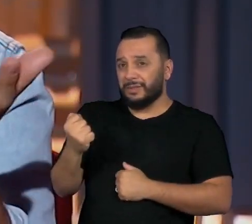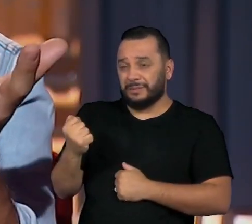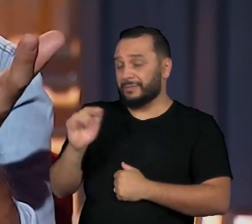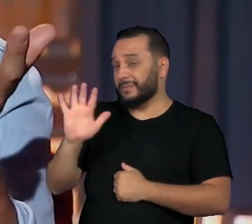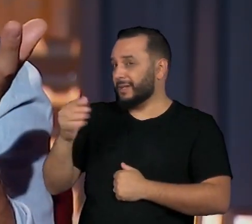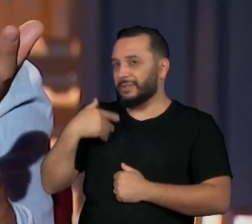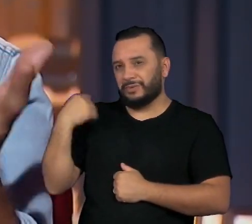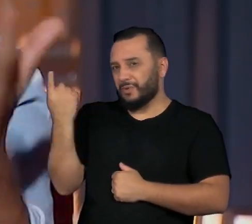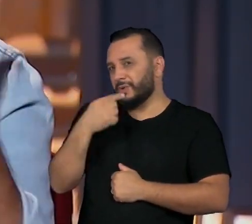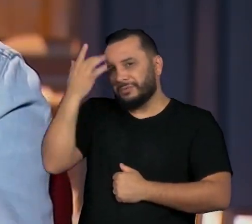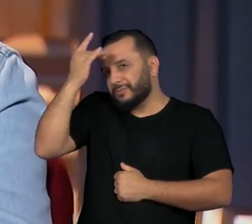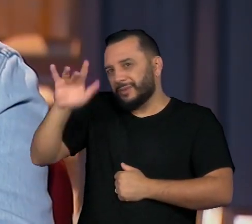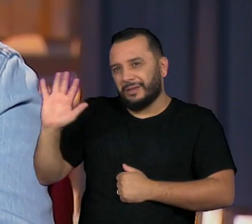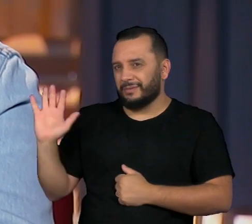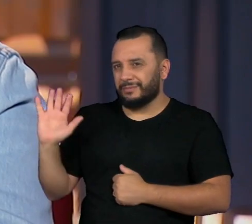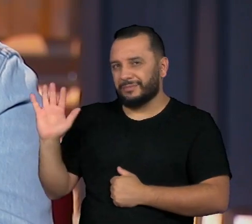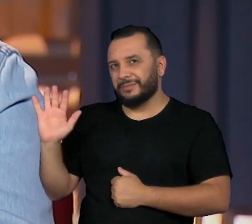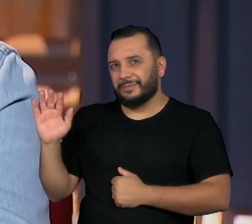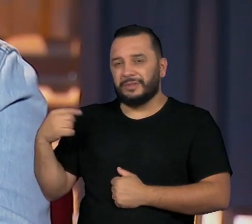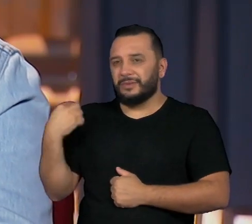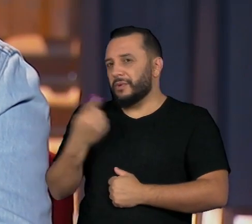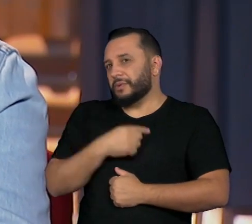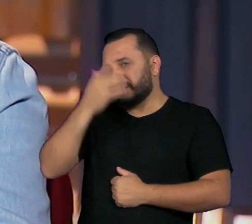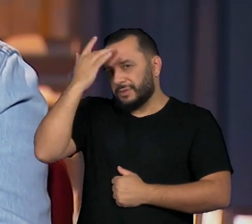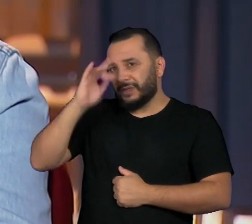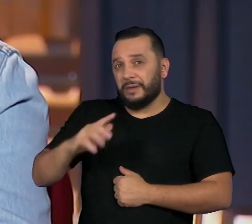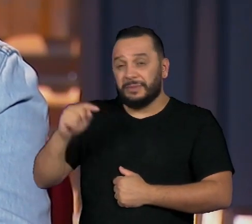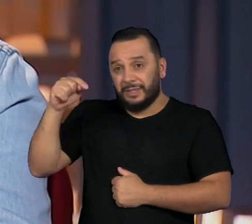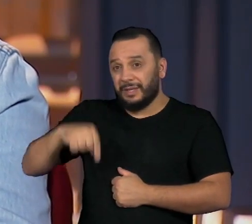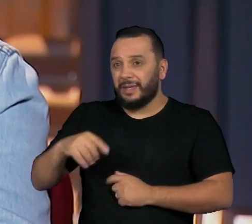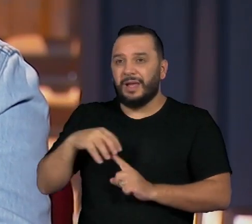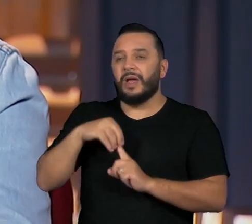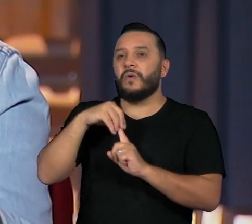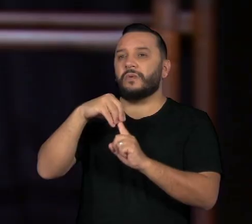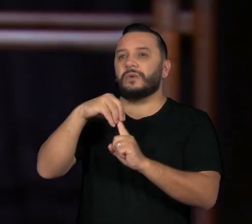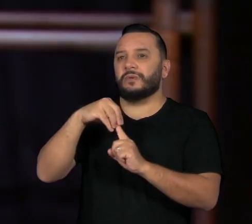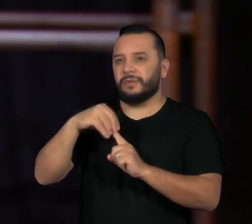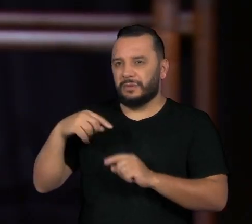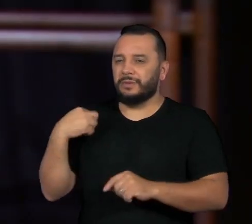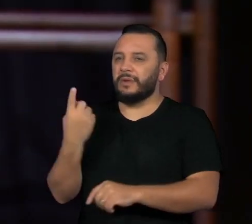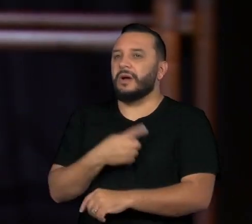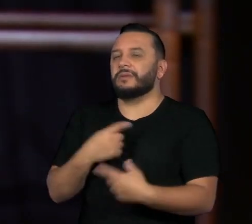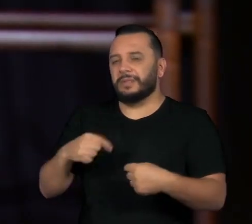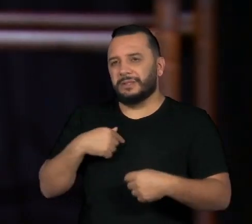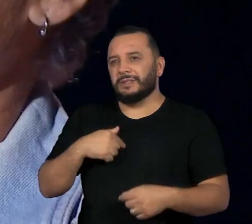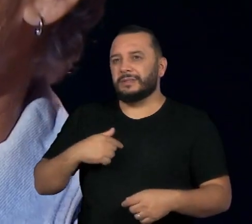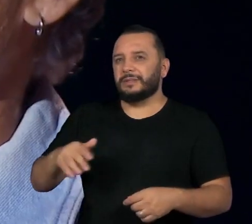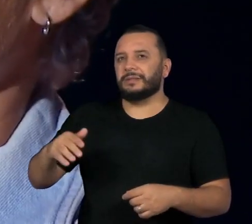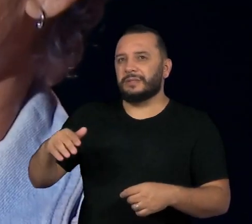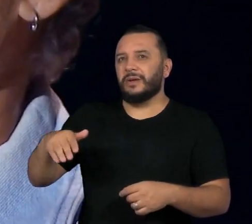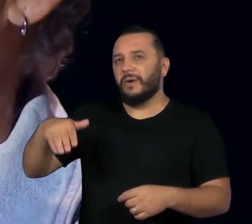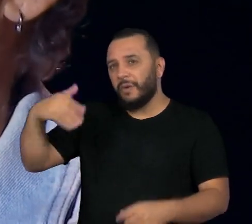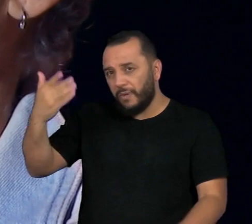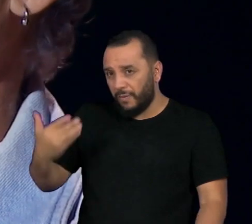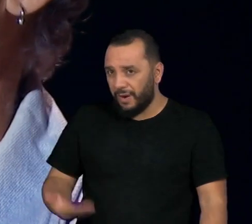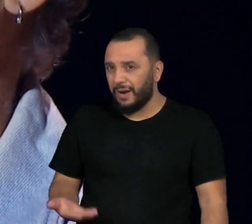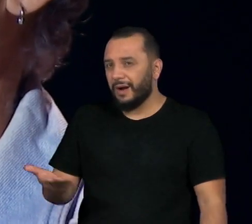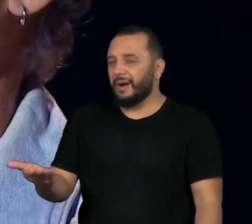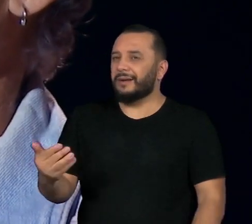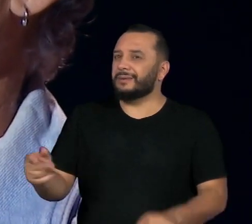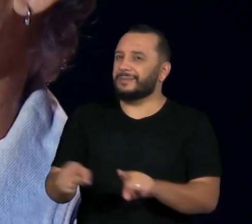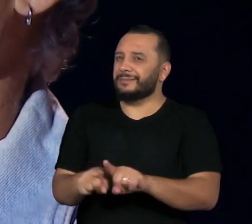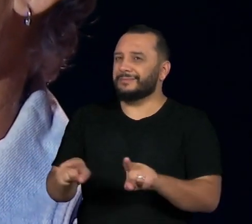mas a gente não sabe. Então, enquanto a gente não sabe, isso aqui é tudo muito único. E a gente precisa honrar isso, honrar essa possibilidade de